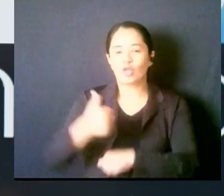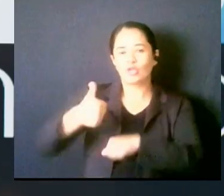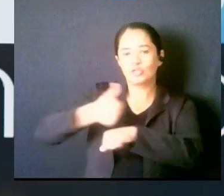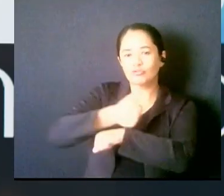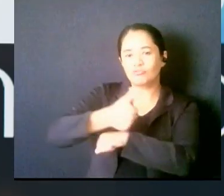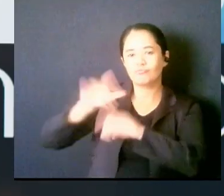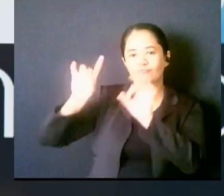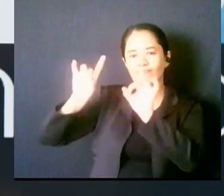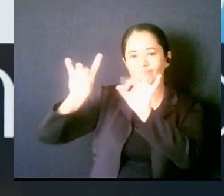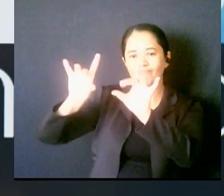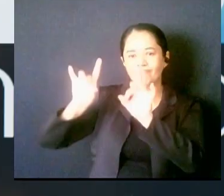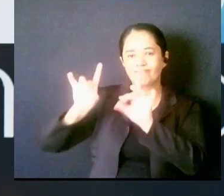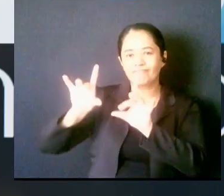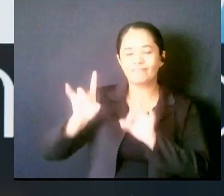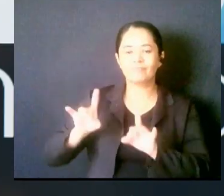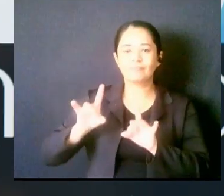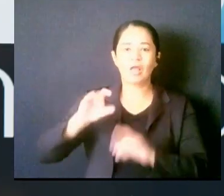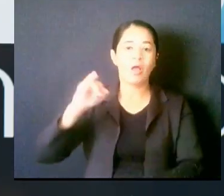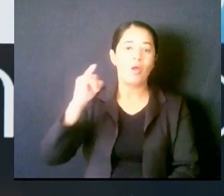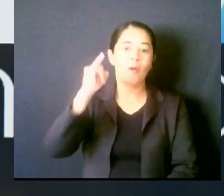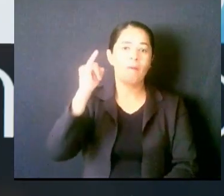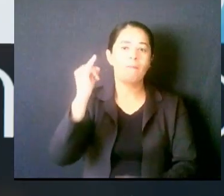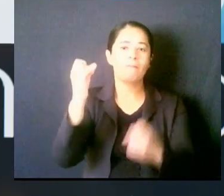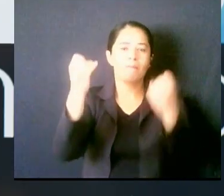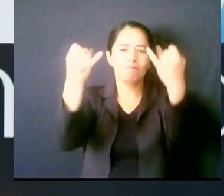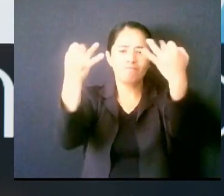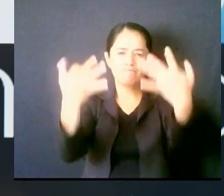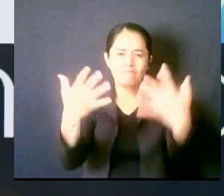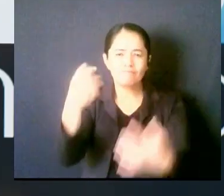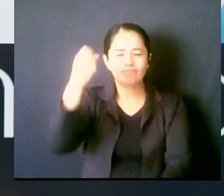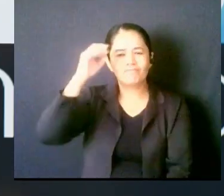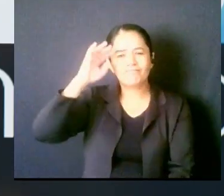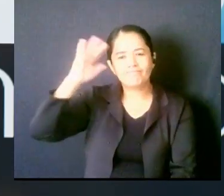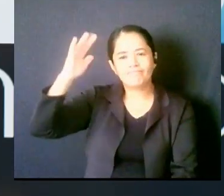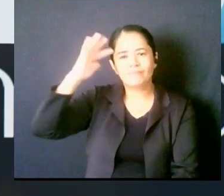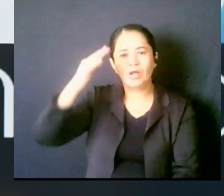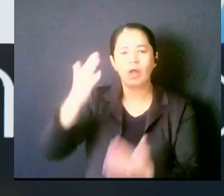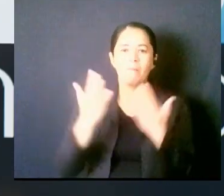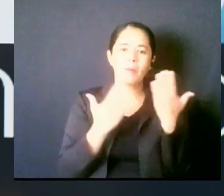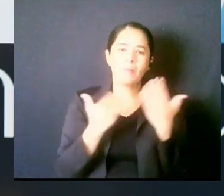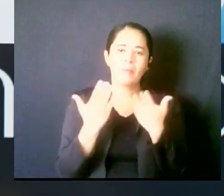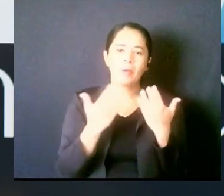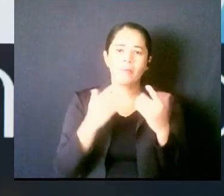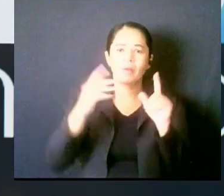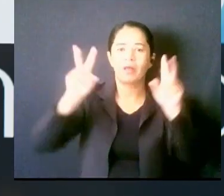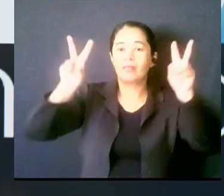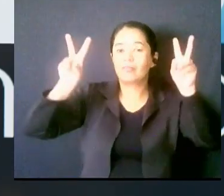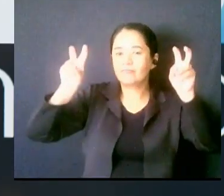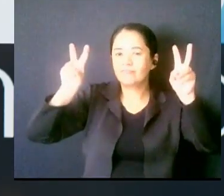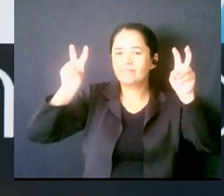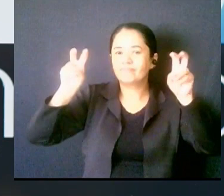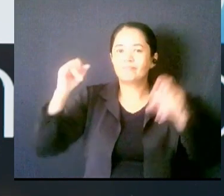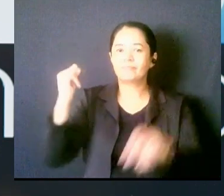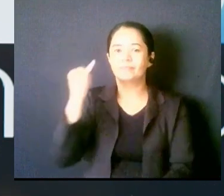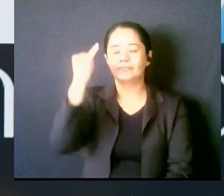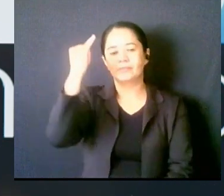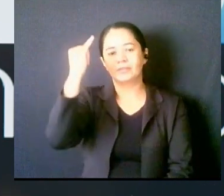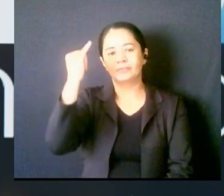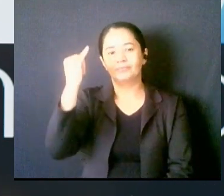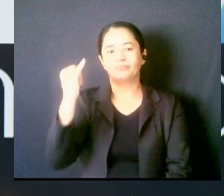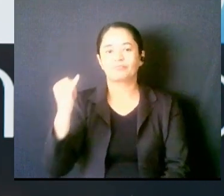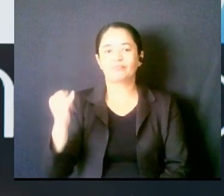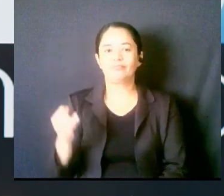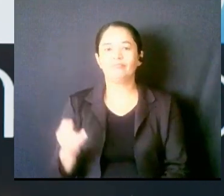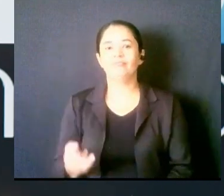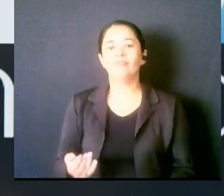a importância, da reflexão e do diálogo sobre esse tema. Previsão do tempo, como está a previsão do